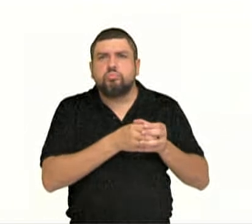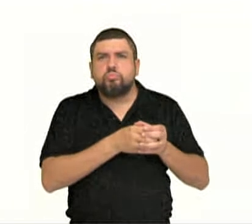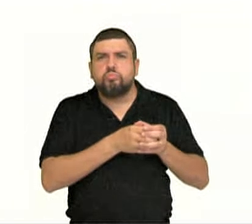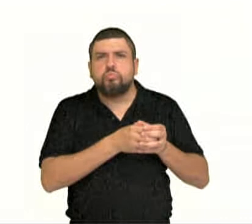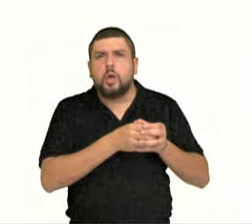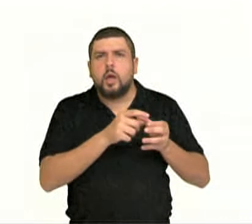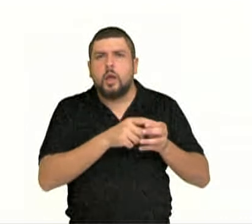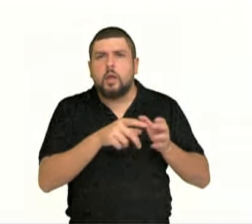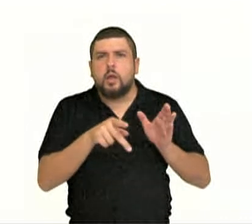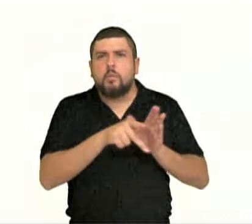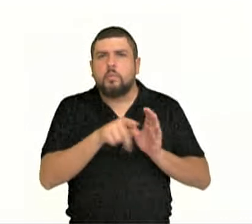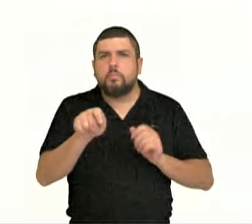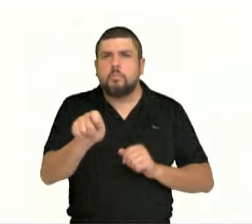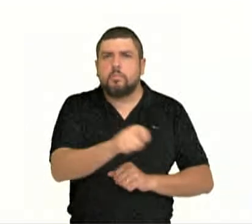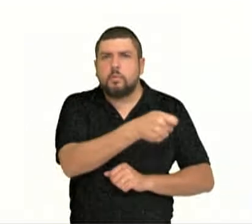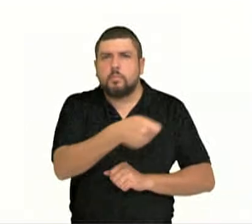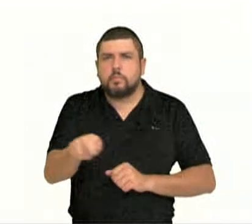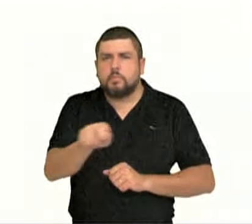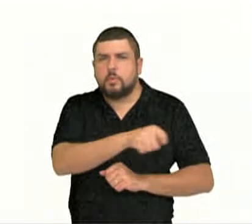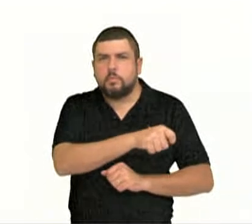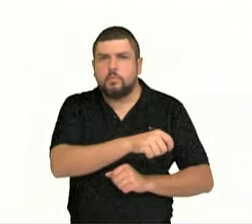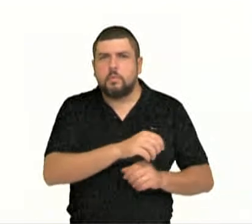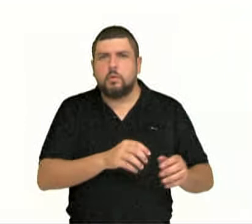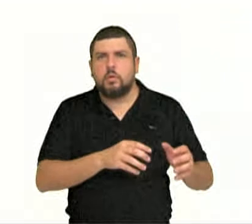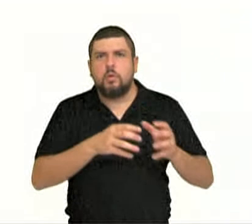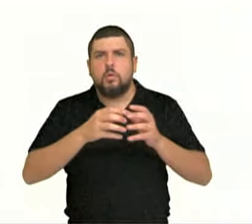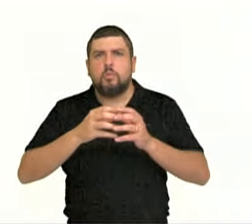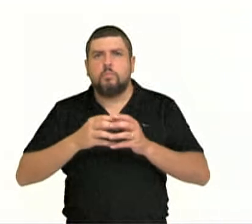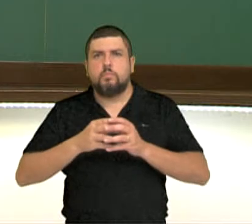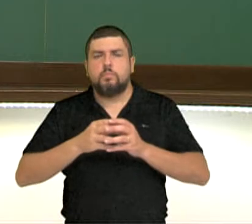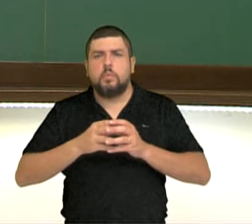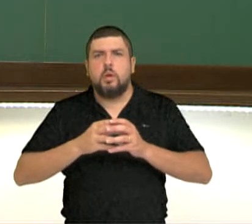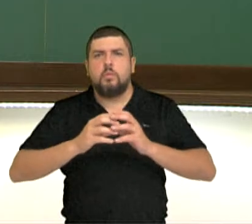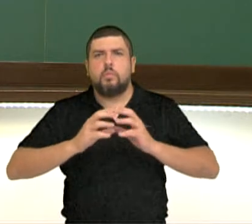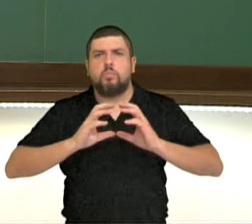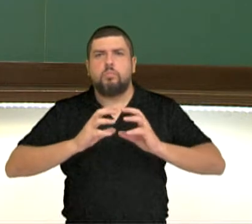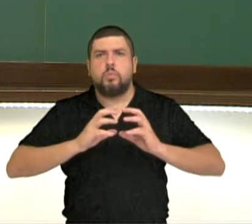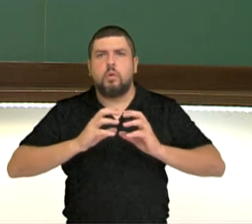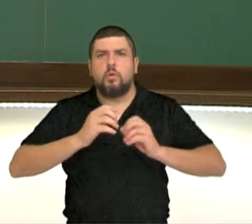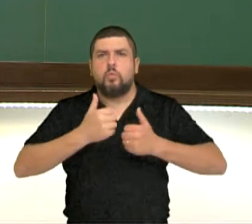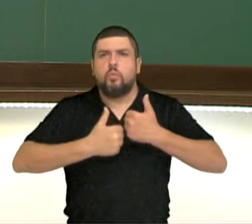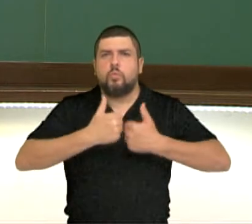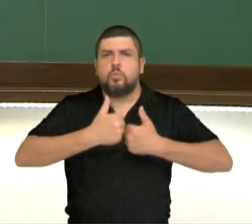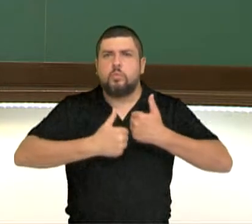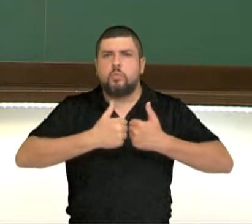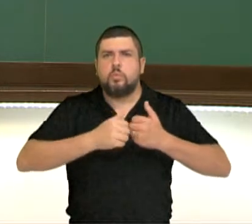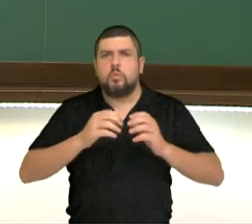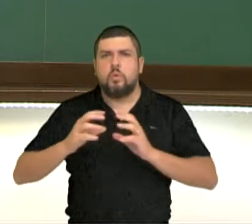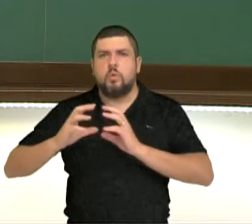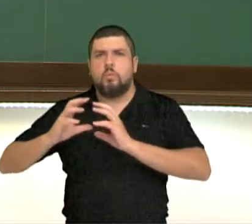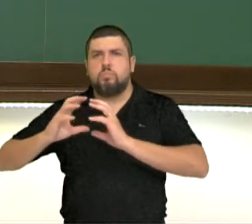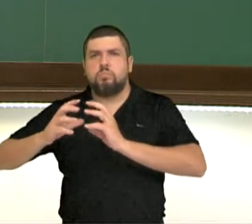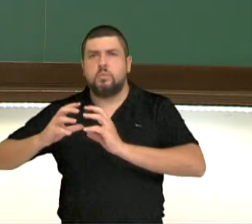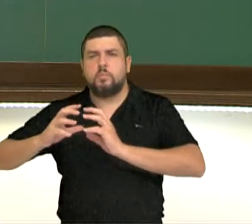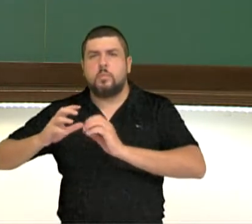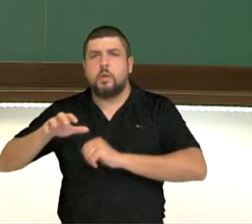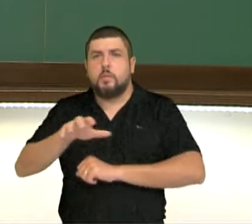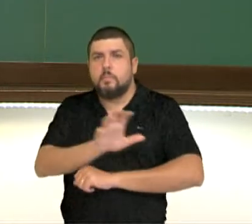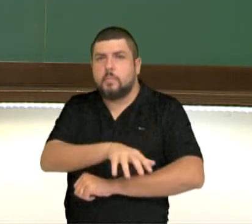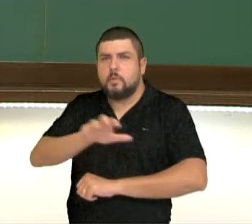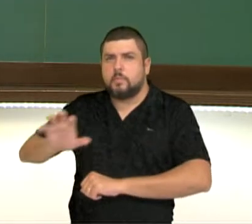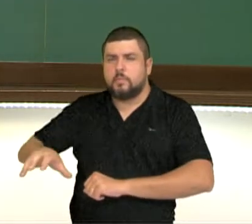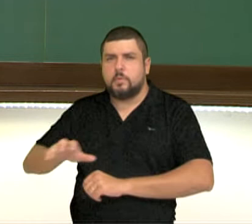um ping-pong, outra de tênis, tamanho intermediário, e uma outra bola um pouquinho maior, seja de futebol ou basquete,